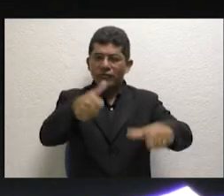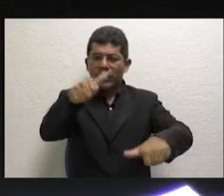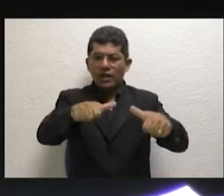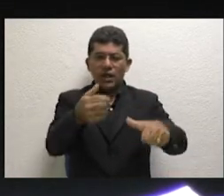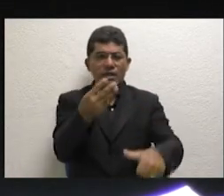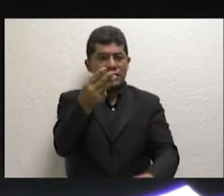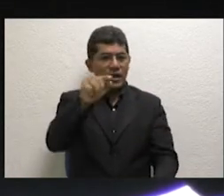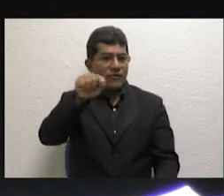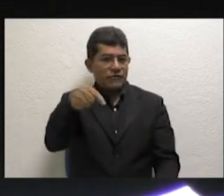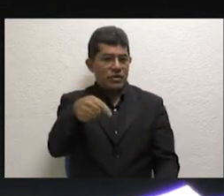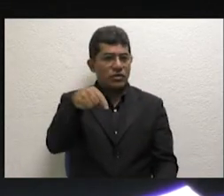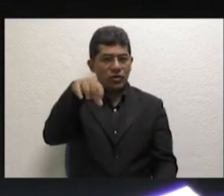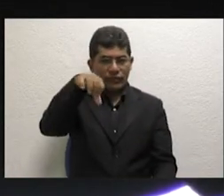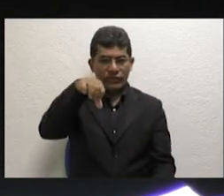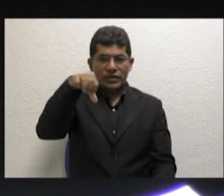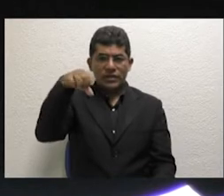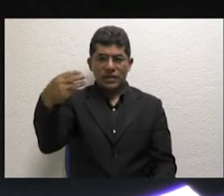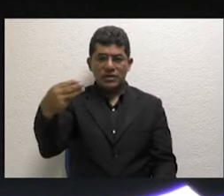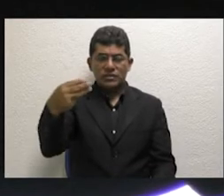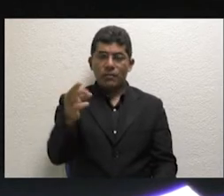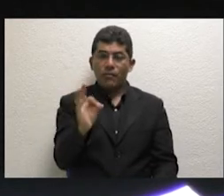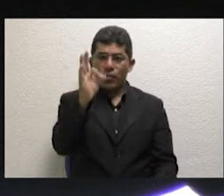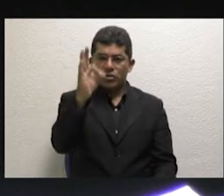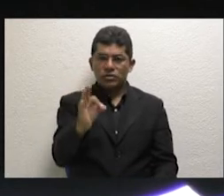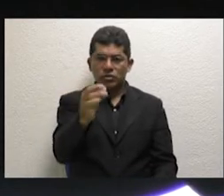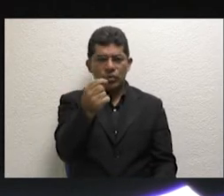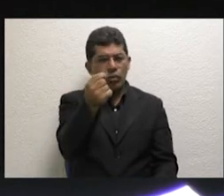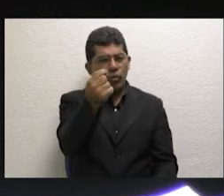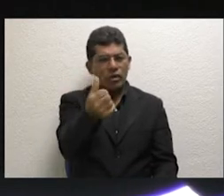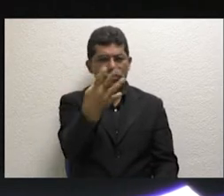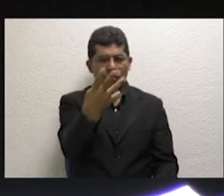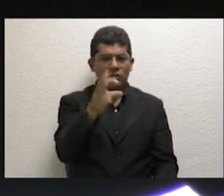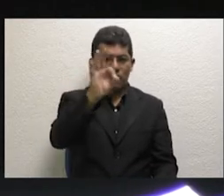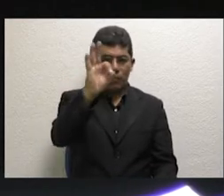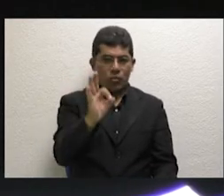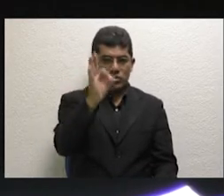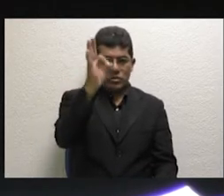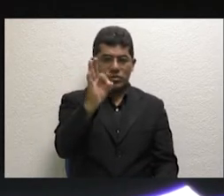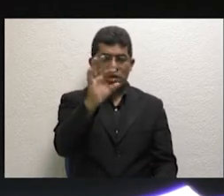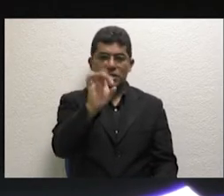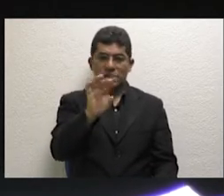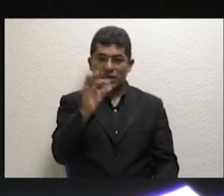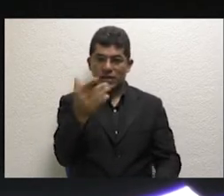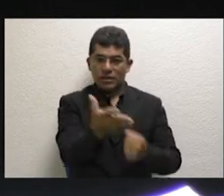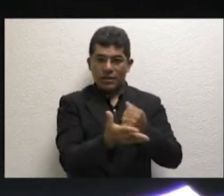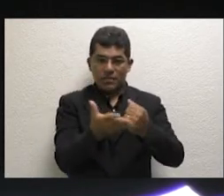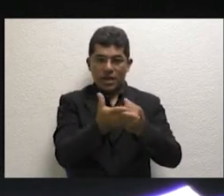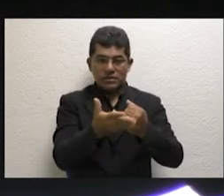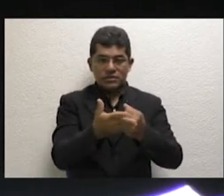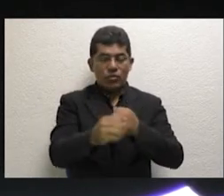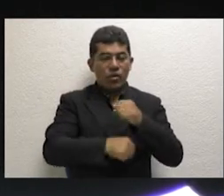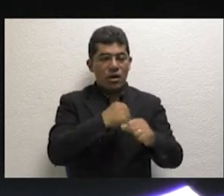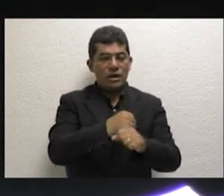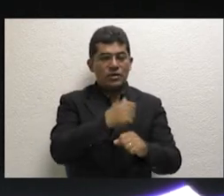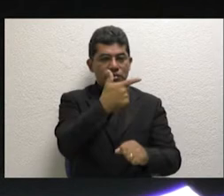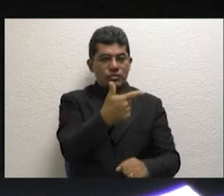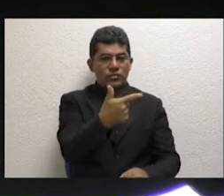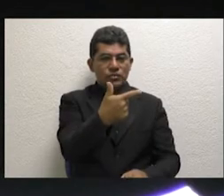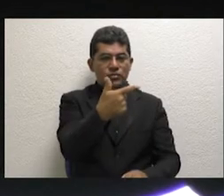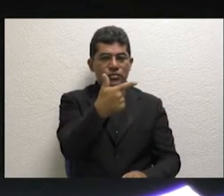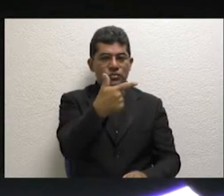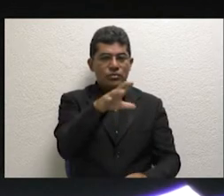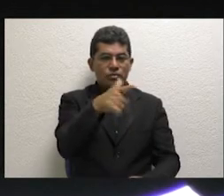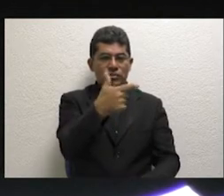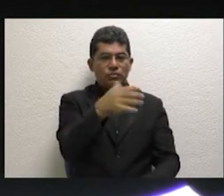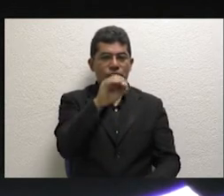,93% portanto quase 4% da data base de 2019 proposta